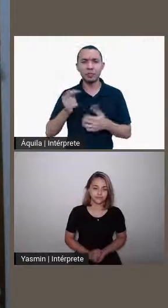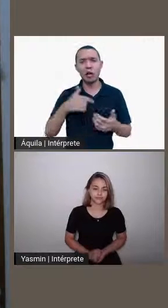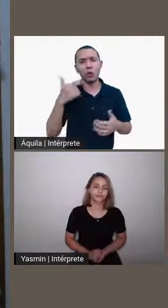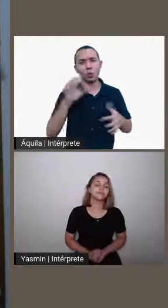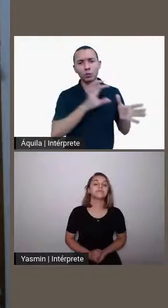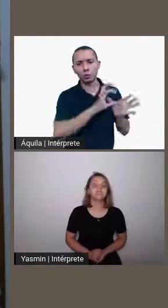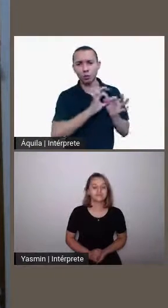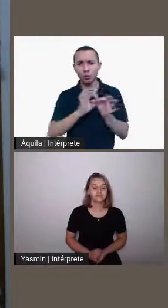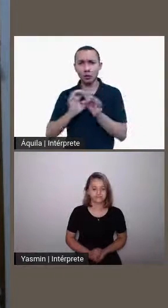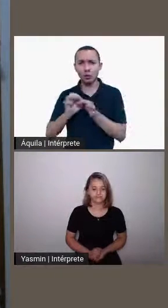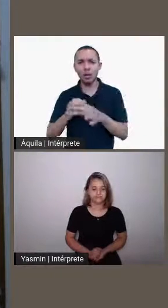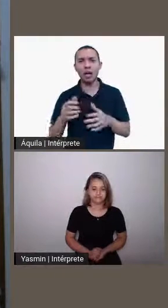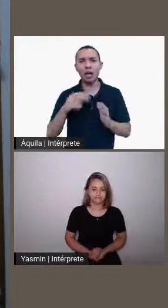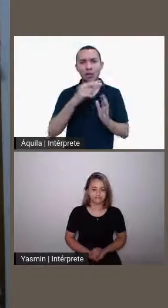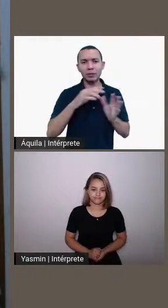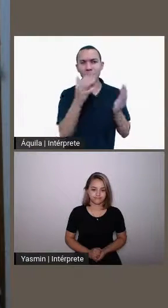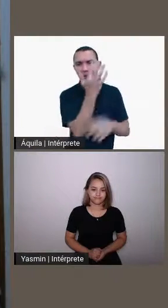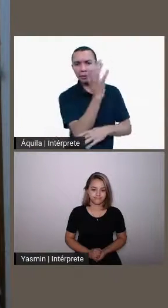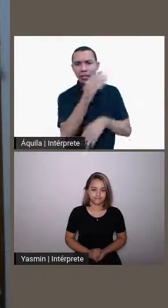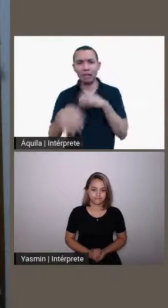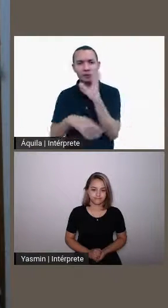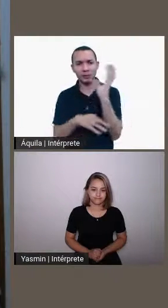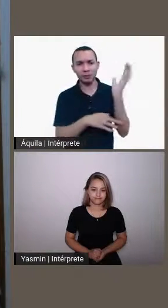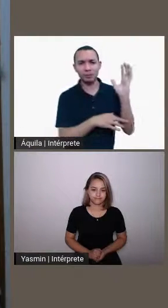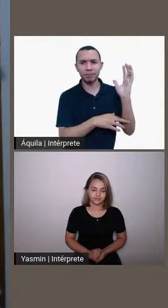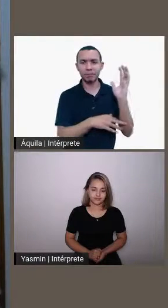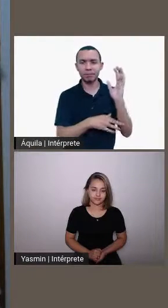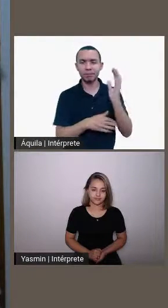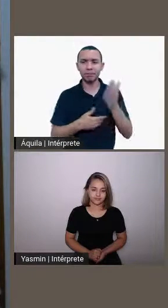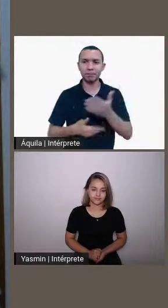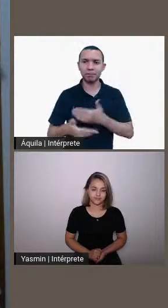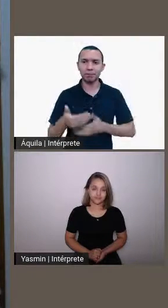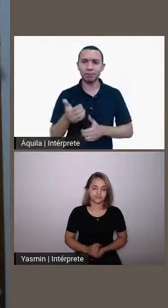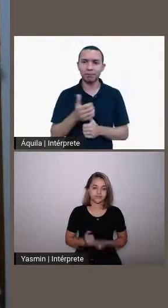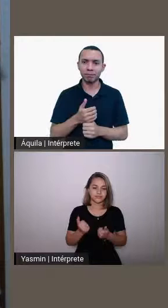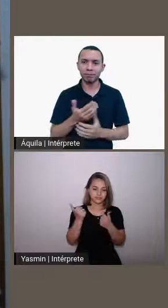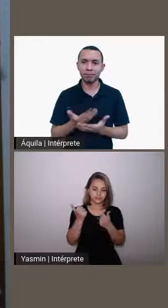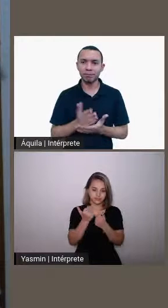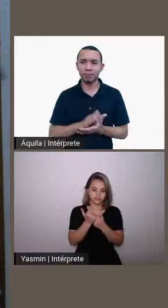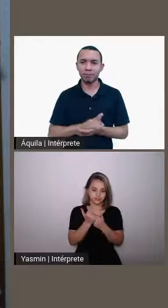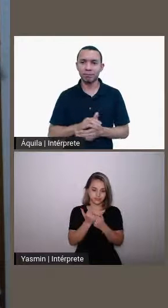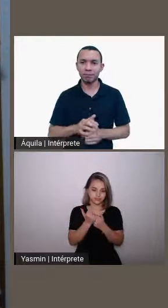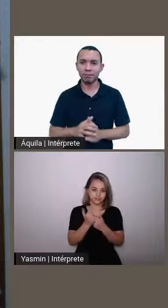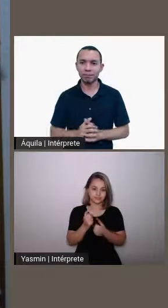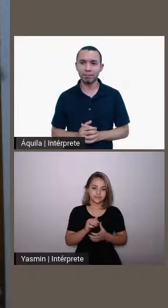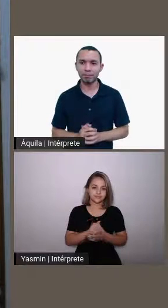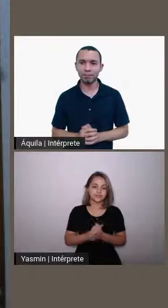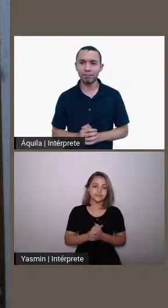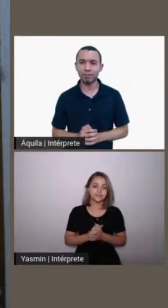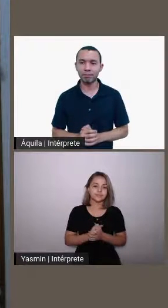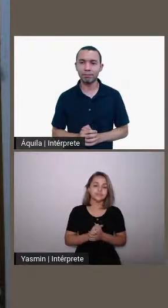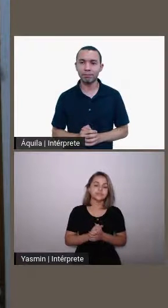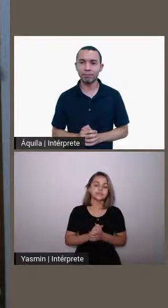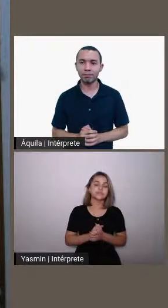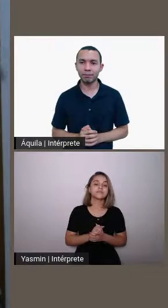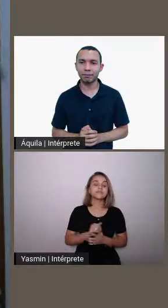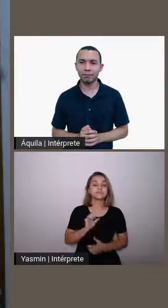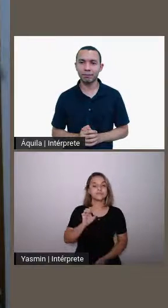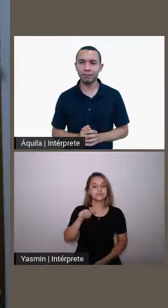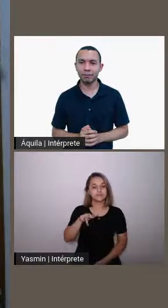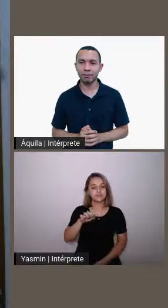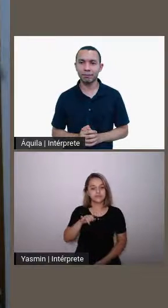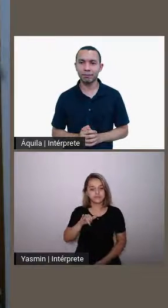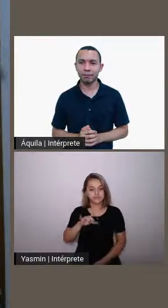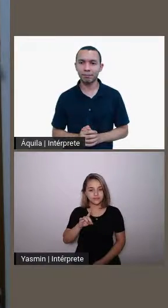como na leitura da natureza em Macunaíma, feita por Eneida de Souza, que traz sua atualidade pelos, segundo ela,